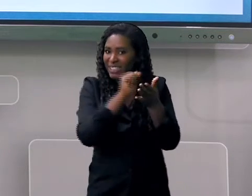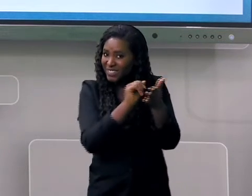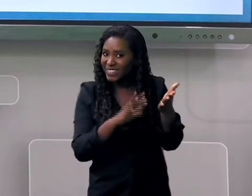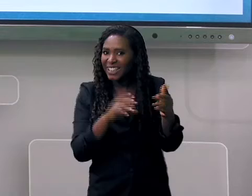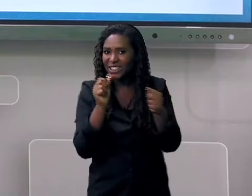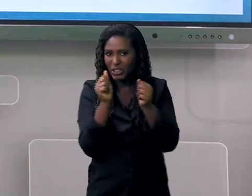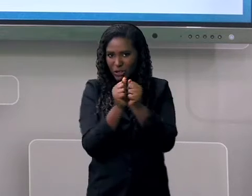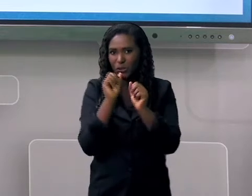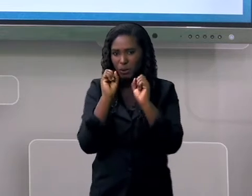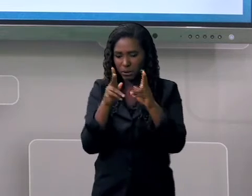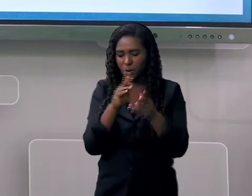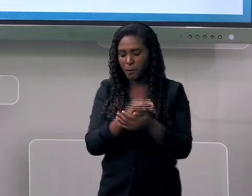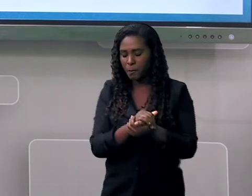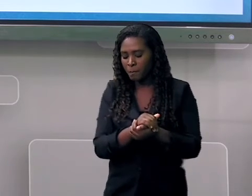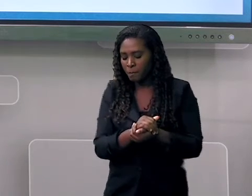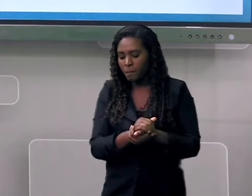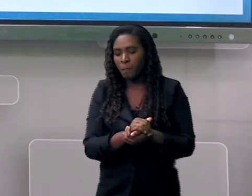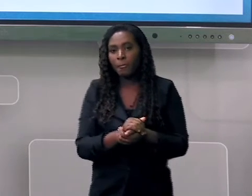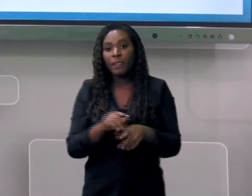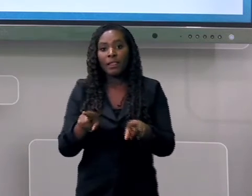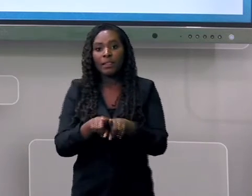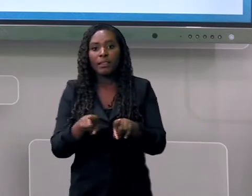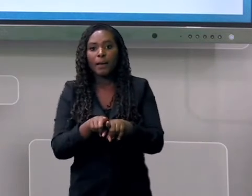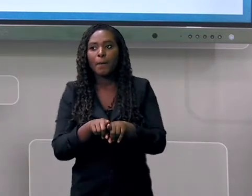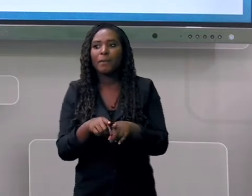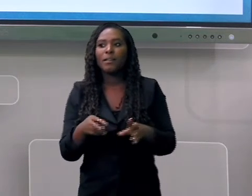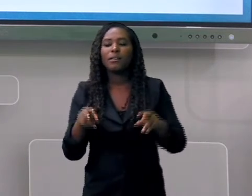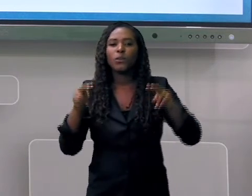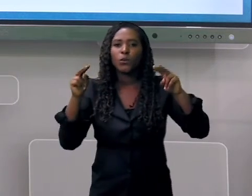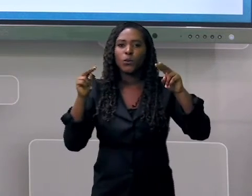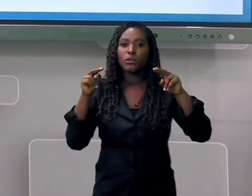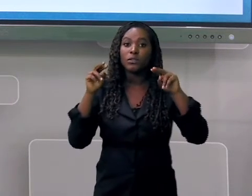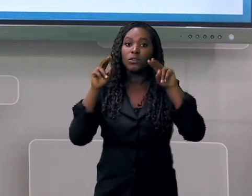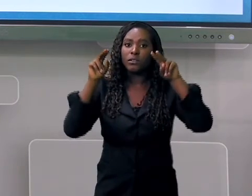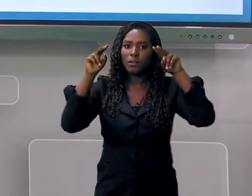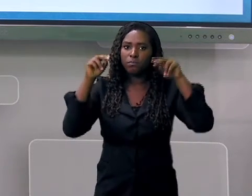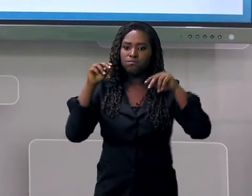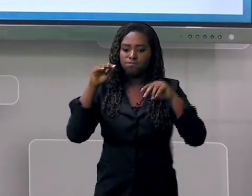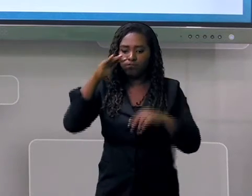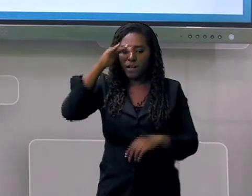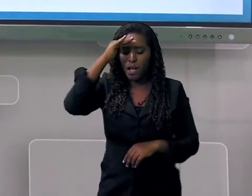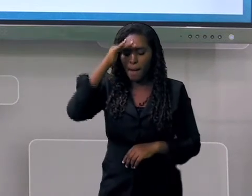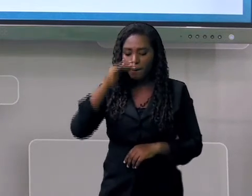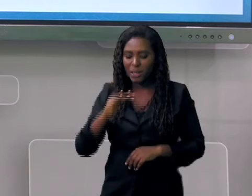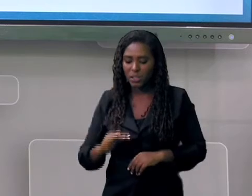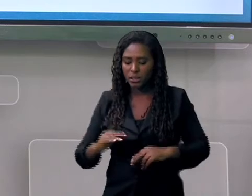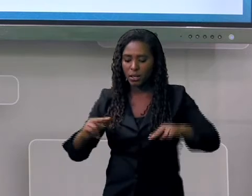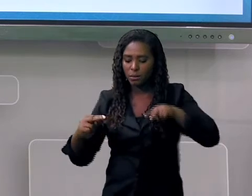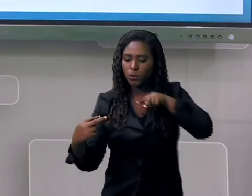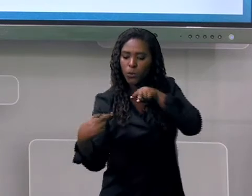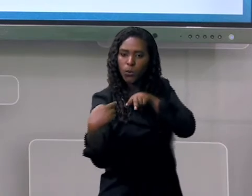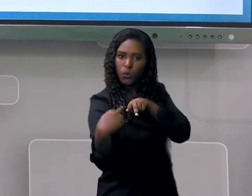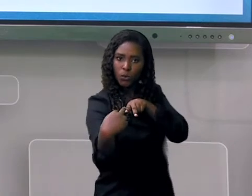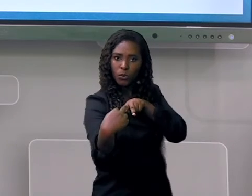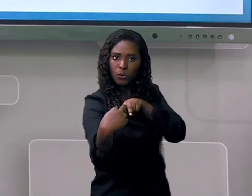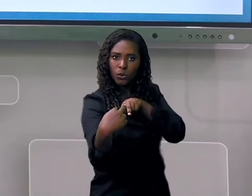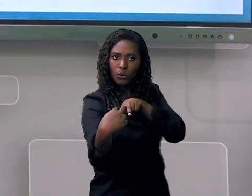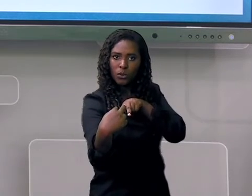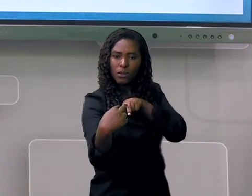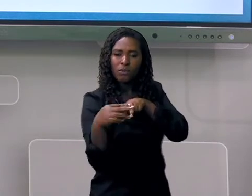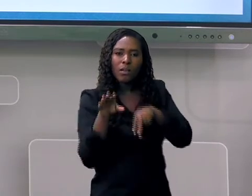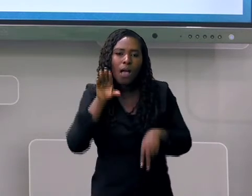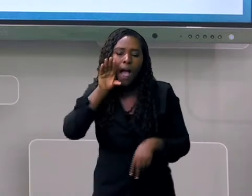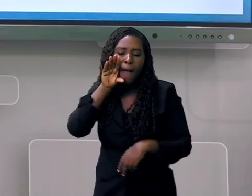seus lábios em movimento e compreender melhor as palavras, a entonação da sua voz. Quanto mais a criança ouvir